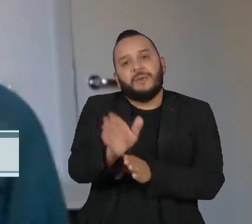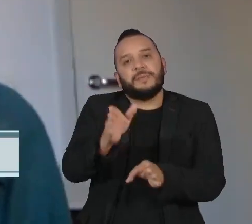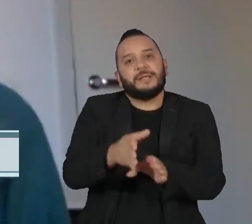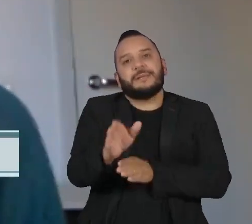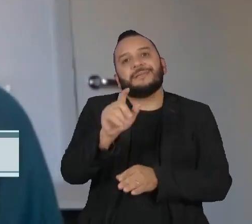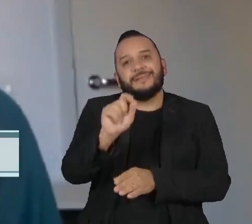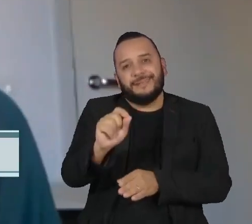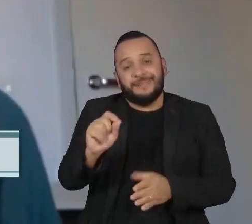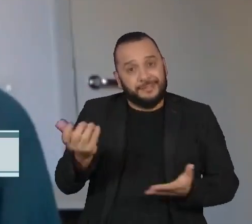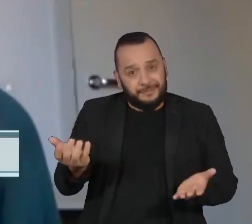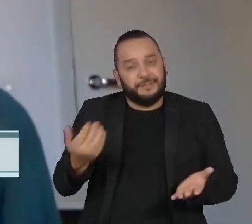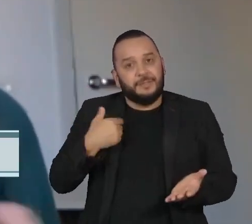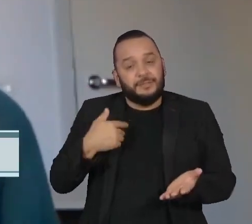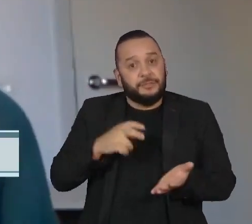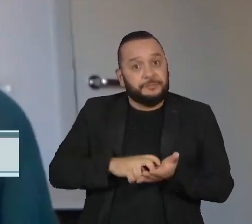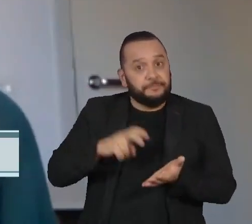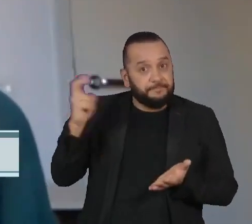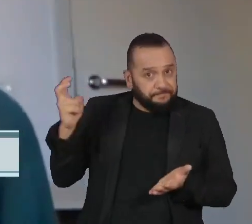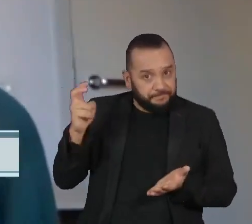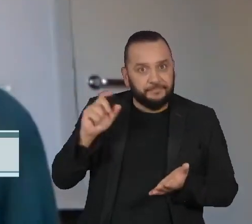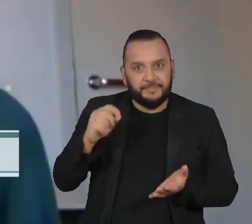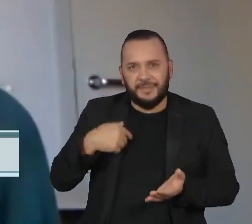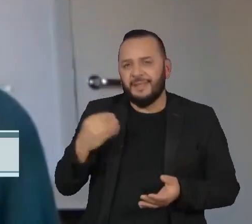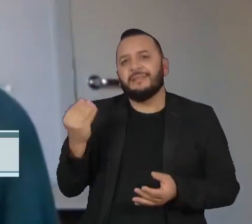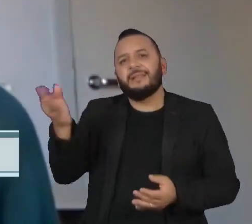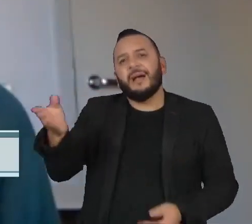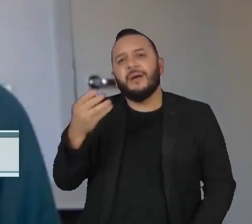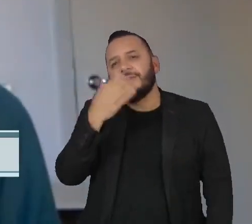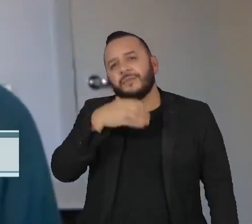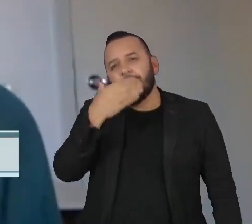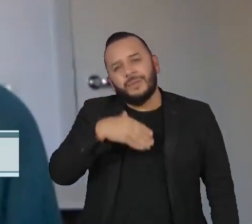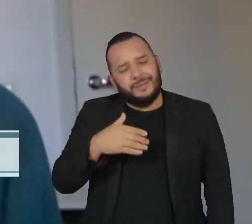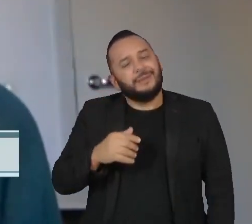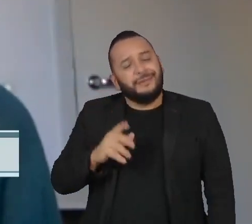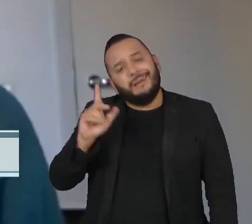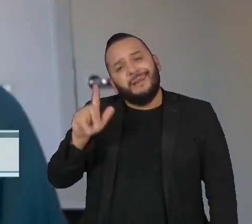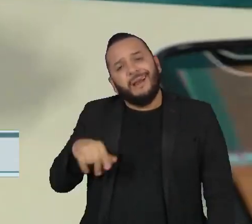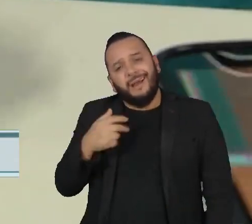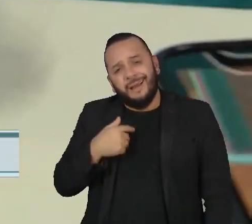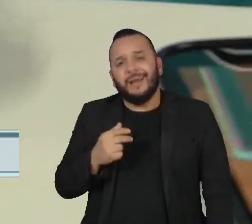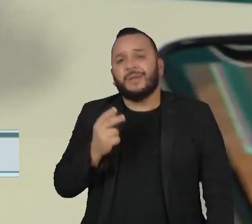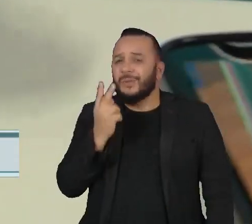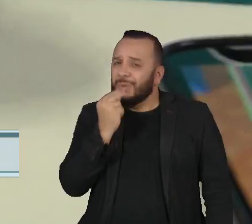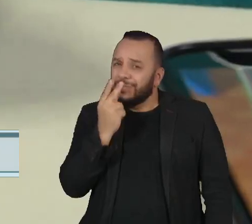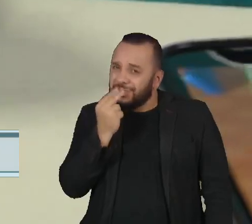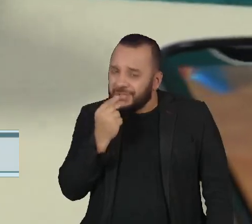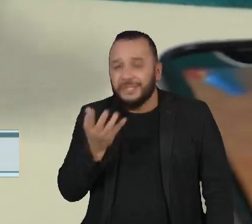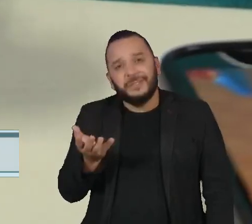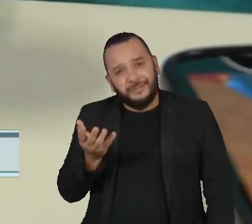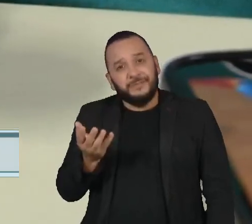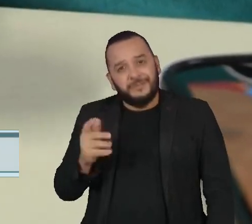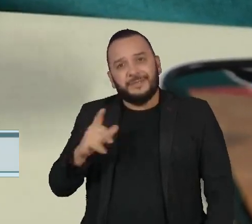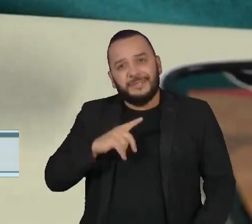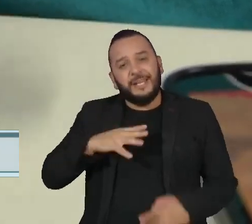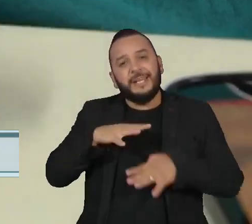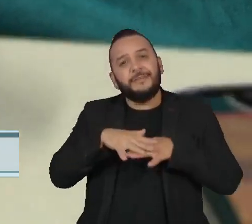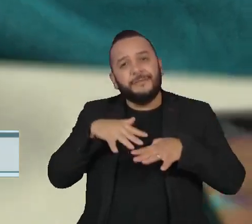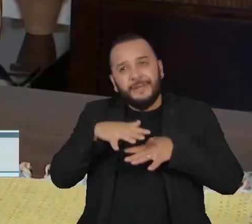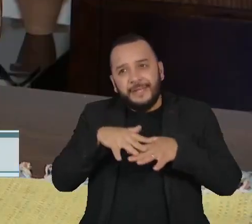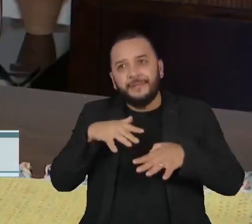é sempre começar o dia o café da manhã com frutas que são alimentos realmente nutritivos ricas ricos em fibras em